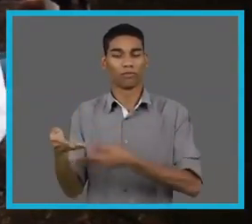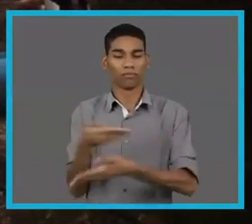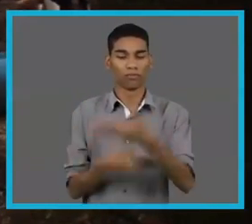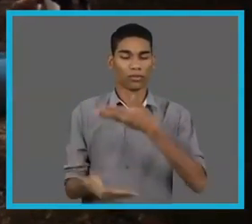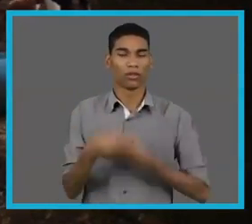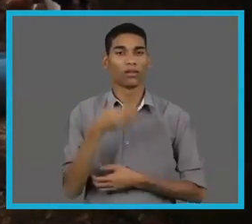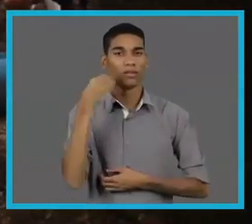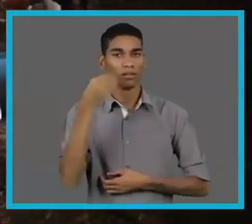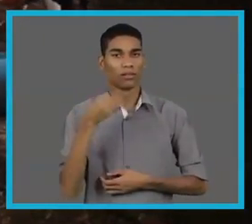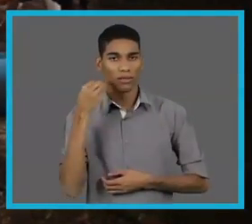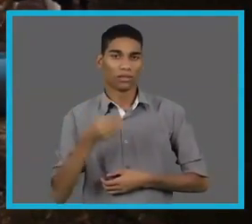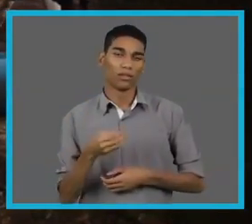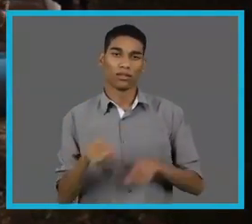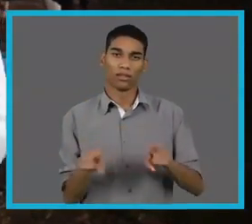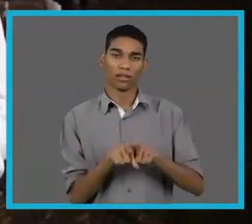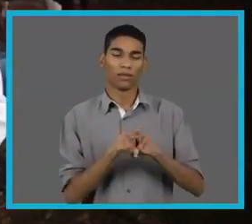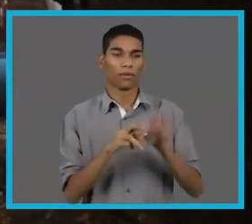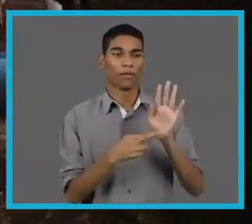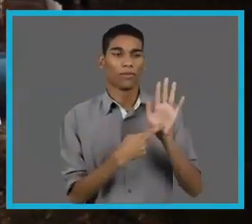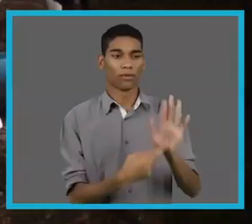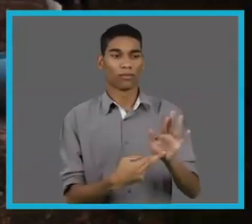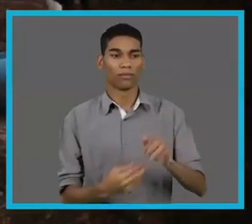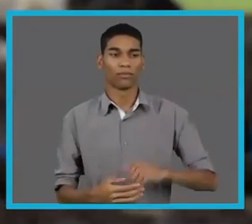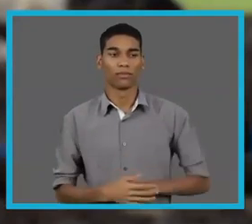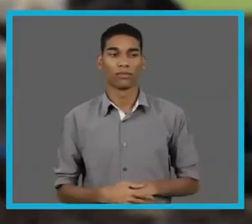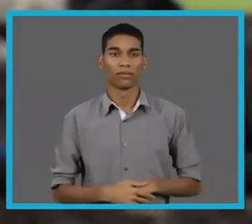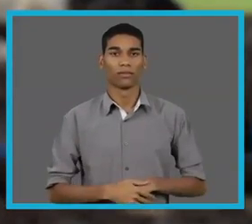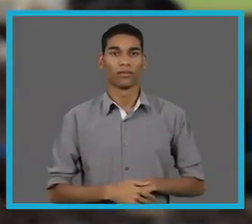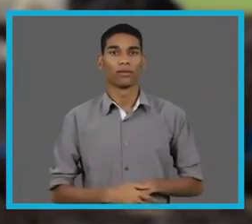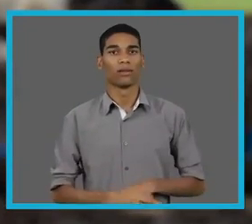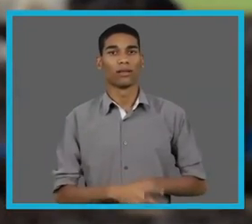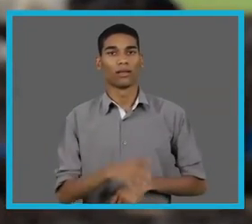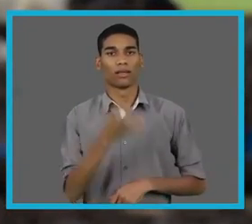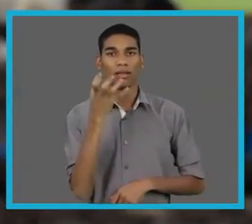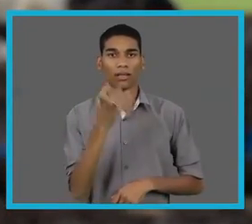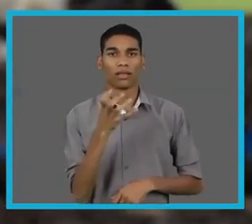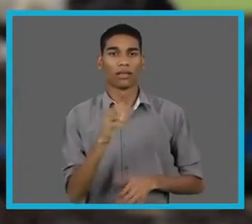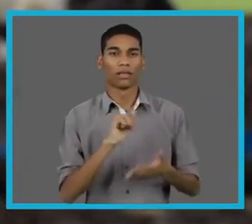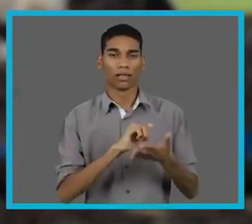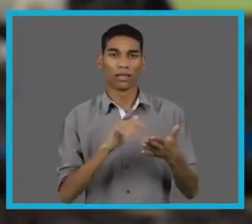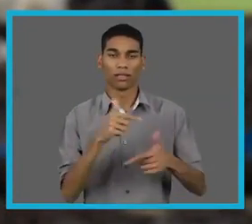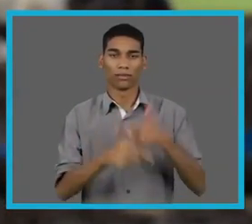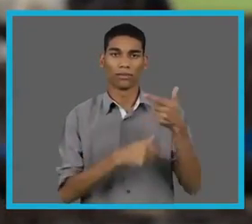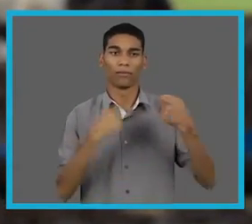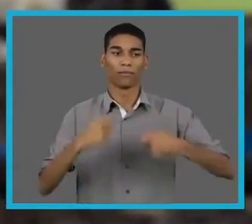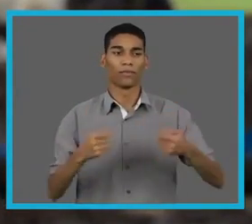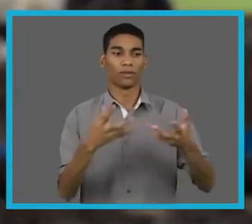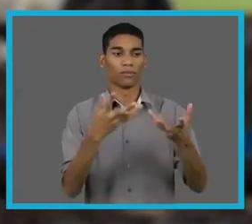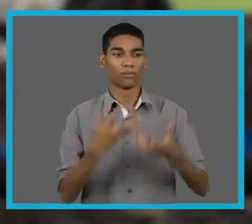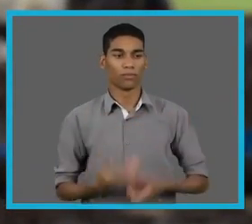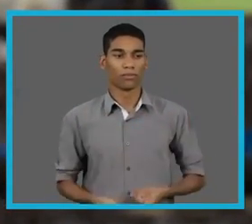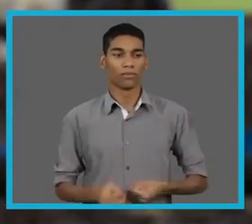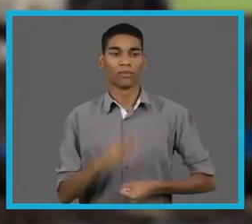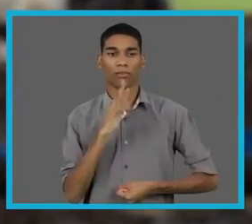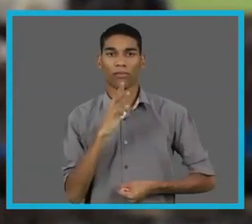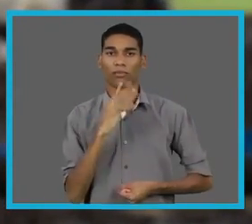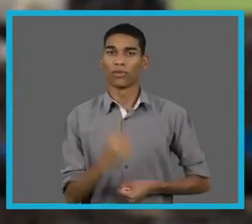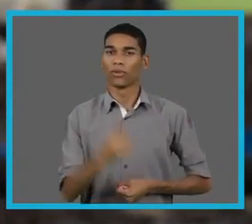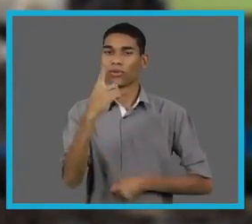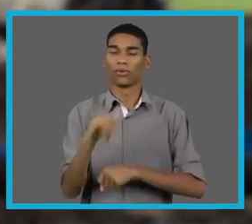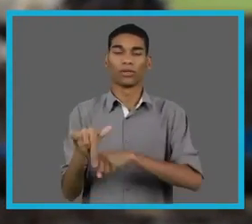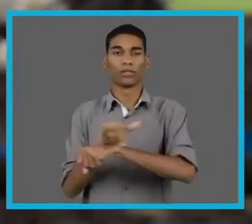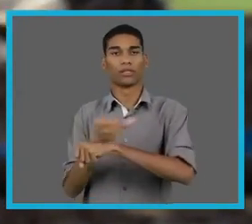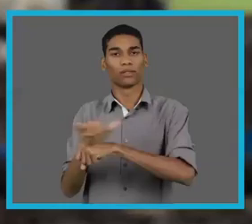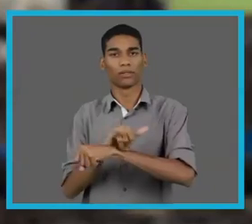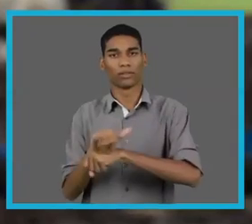visite, troque experiências e busque referências. Para quem quer nessa atividade, ele tem que buscar conhecimento. E